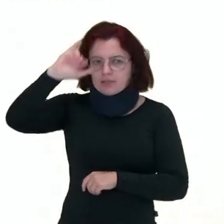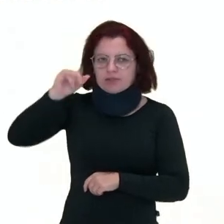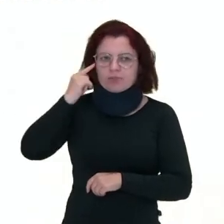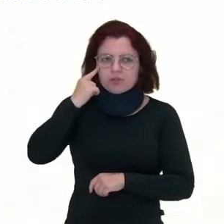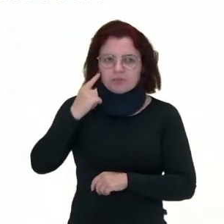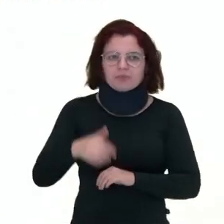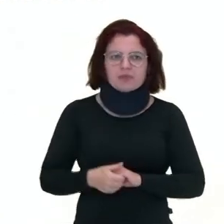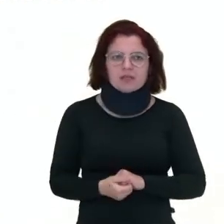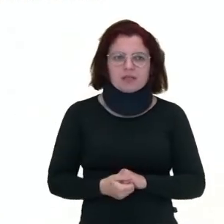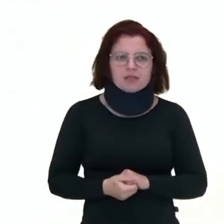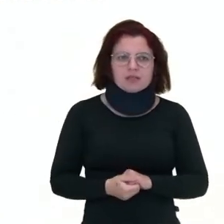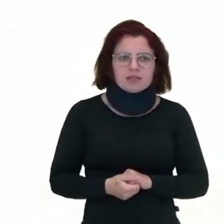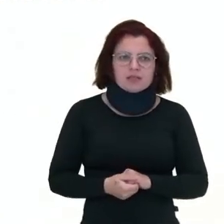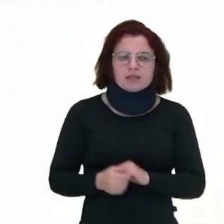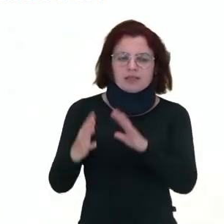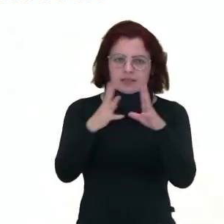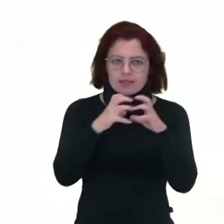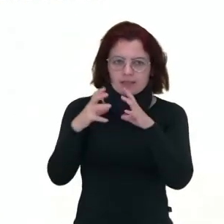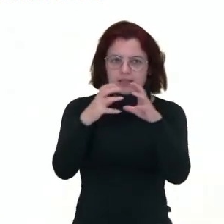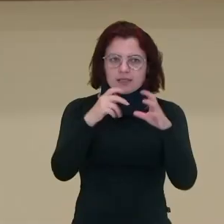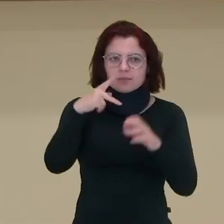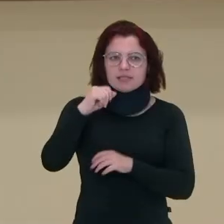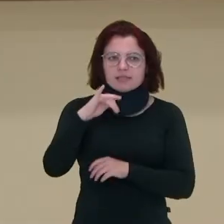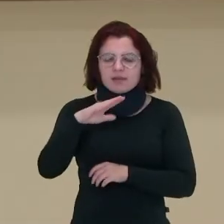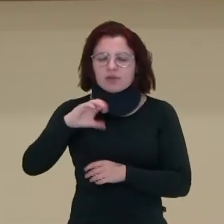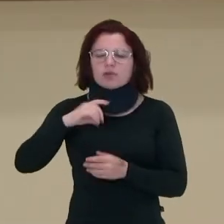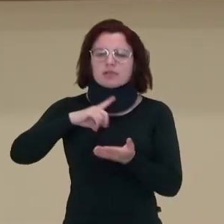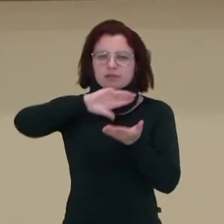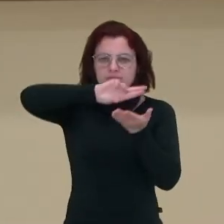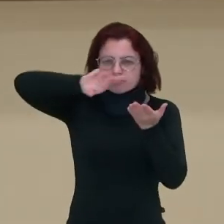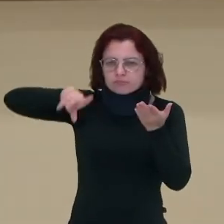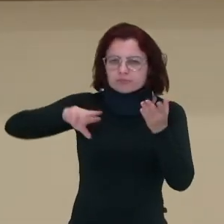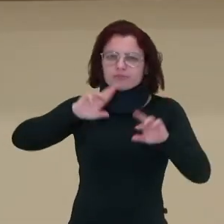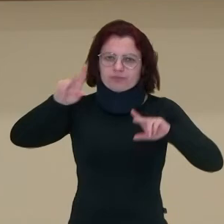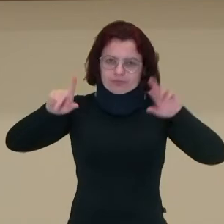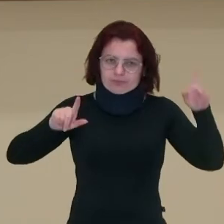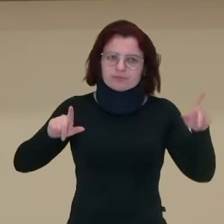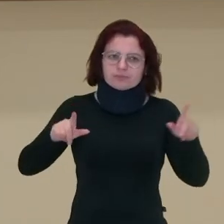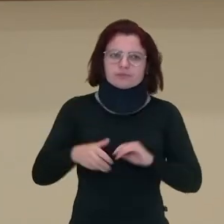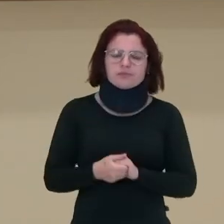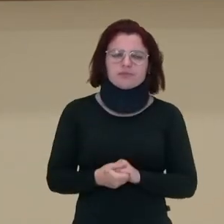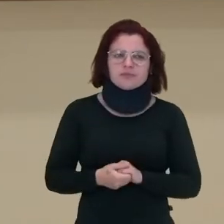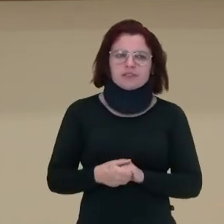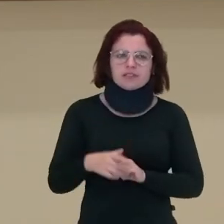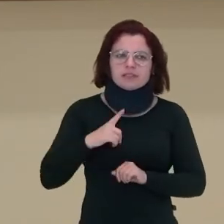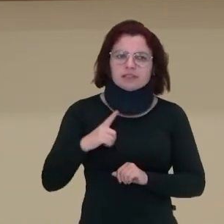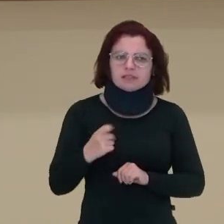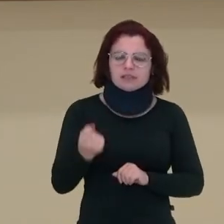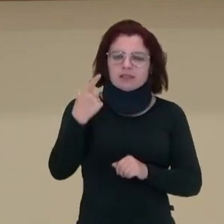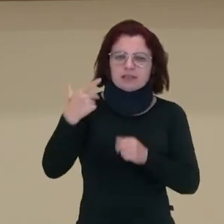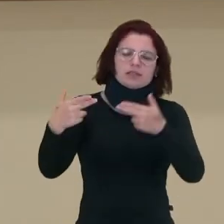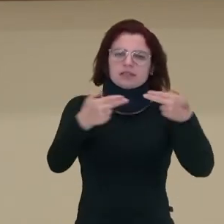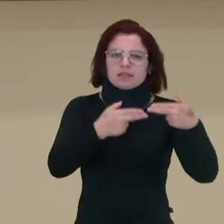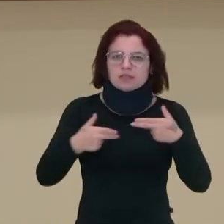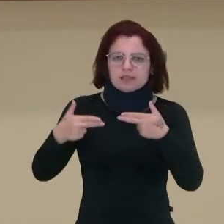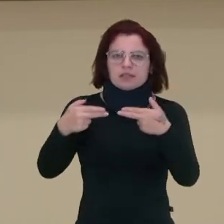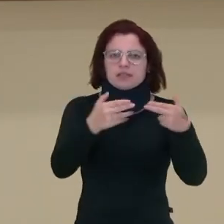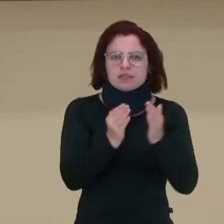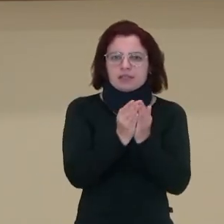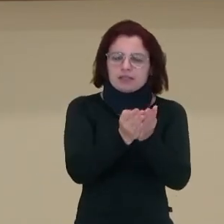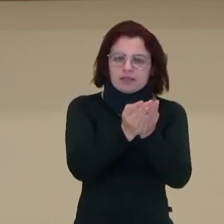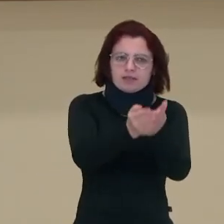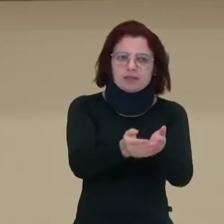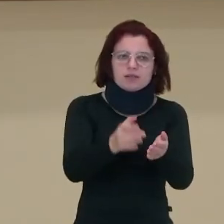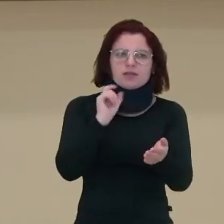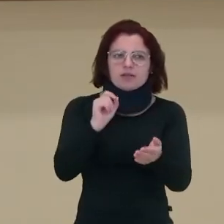1942. A Guerra do Pacífico ela teve características diferentes, pois ela foi principalmente uma guerra naval, em que os porta-aviões